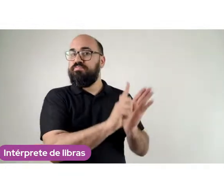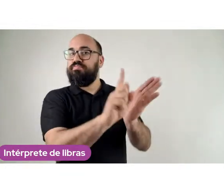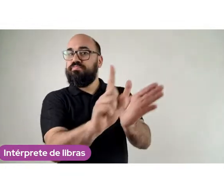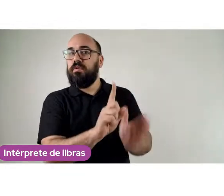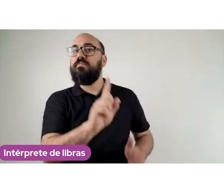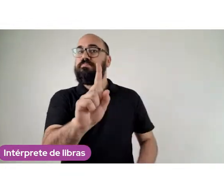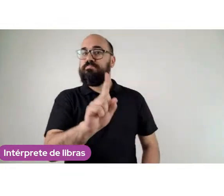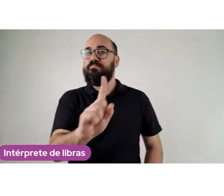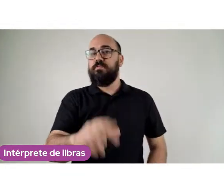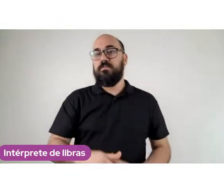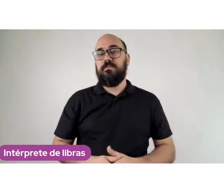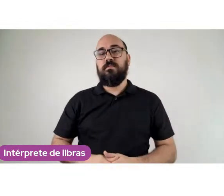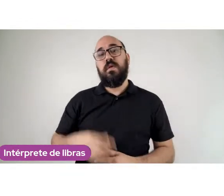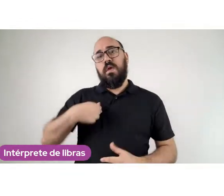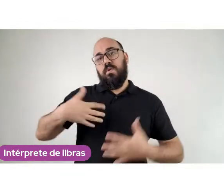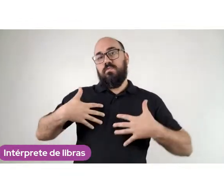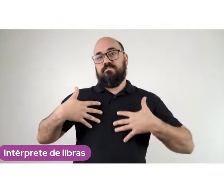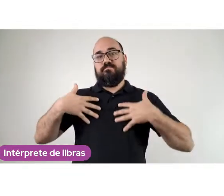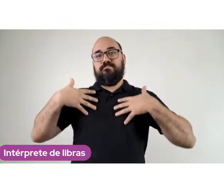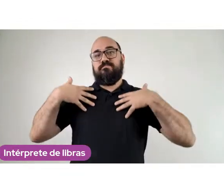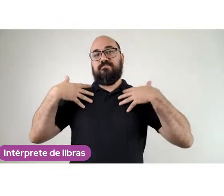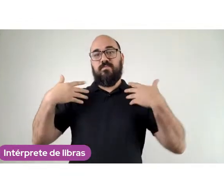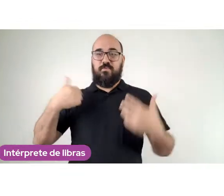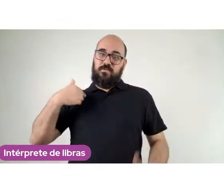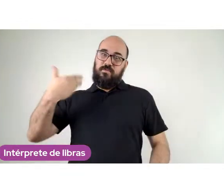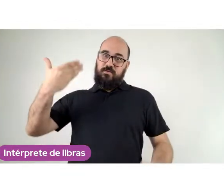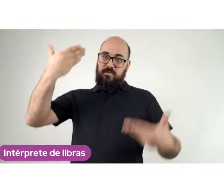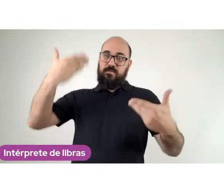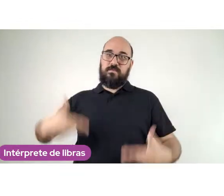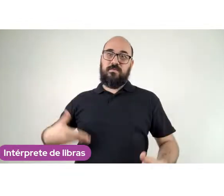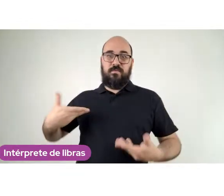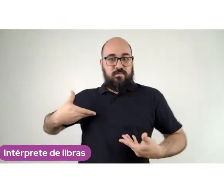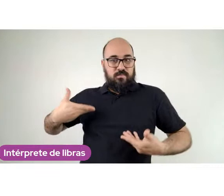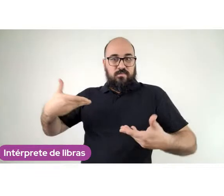eu fiquei muito orgulhosa de ter sido